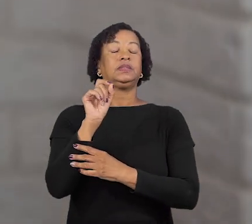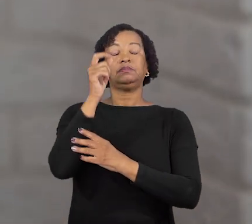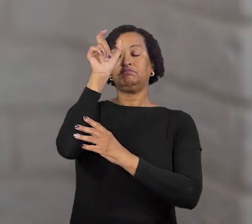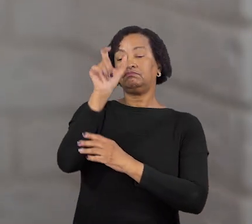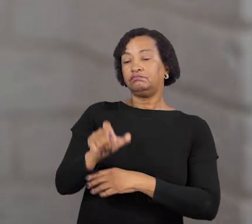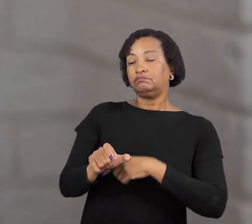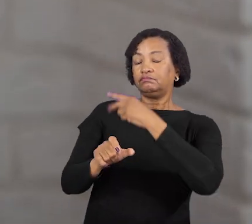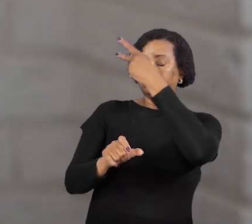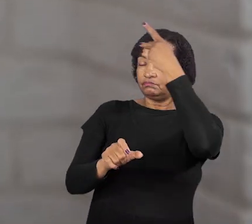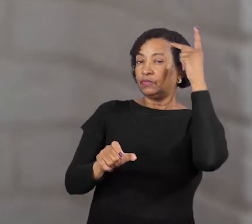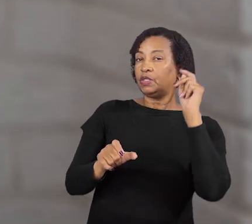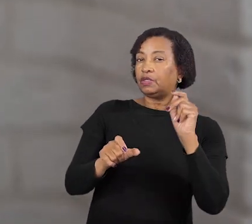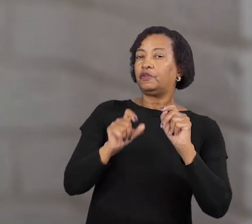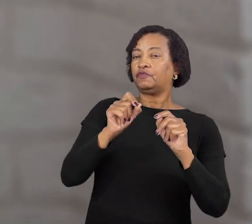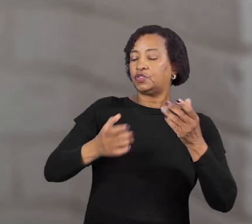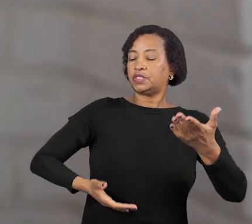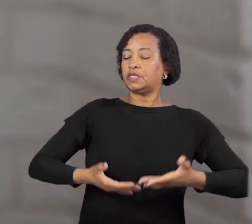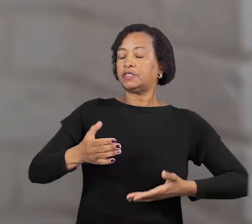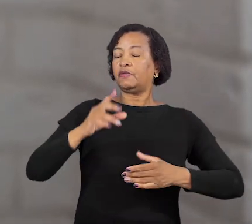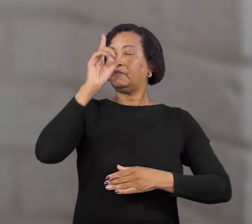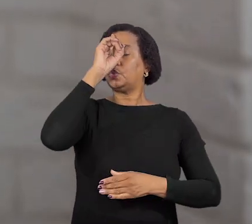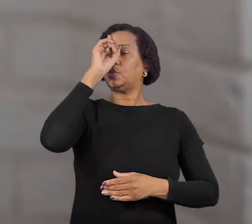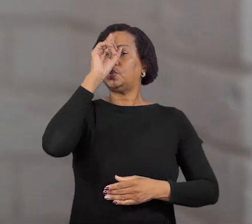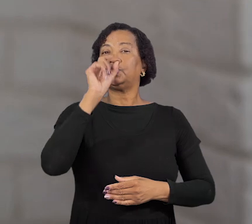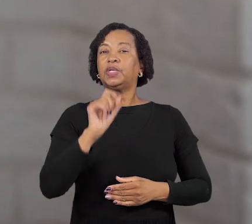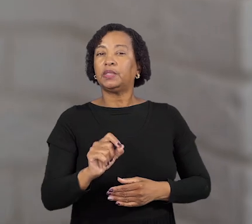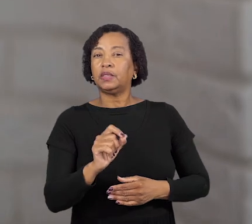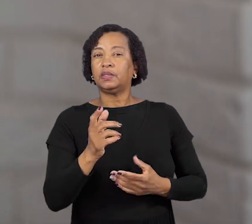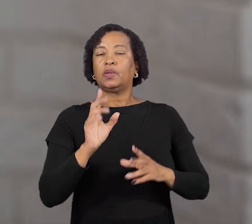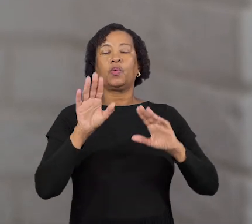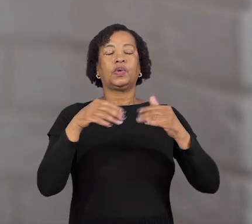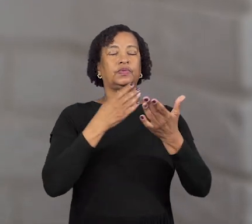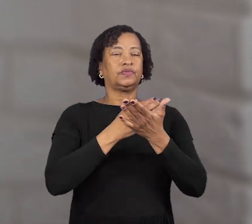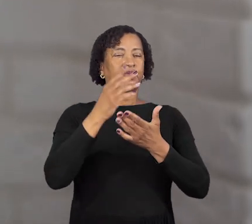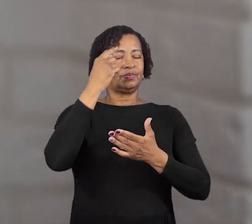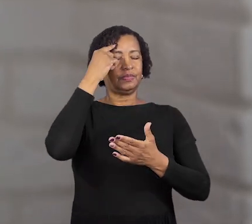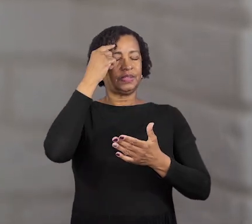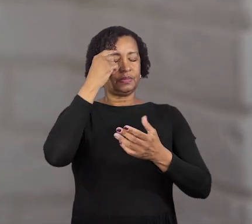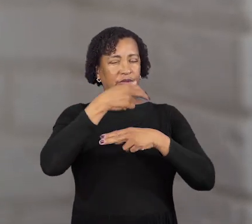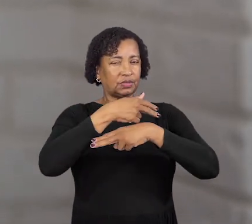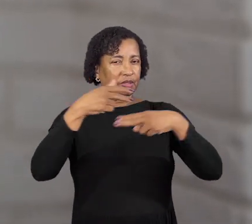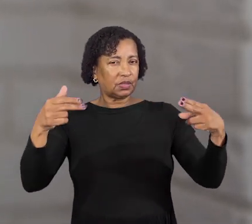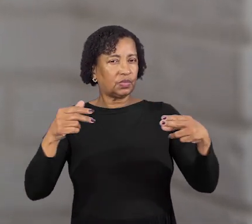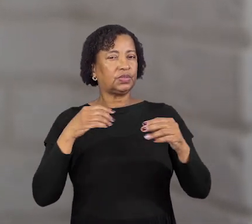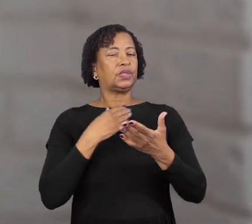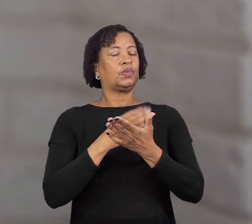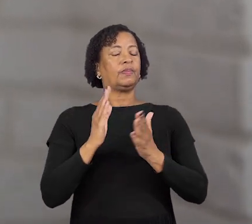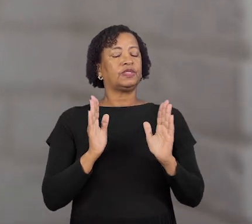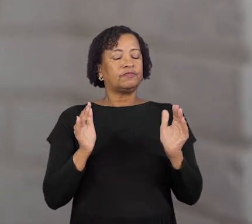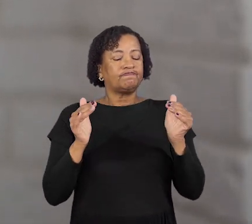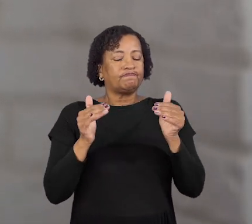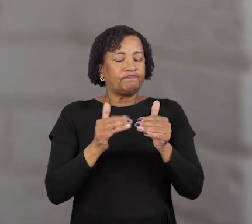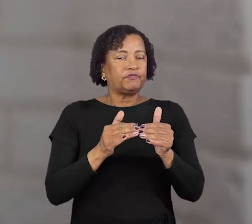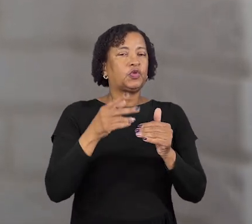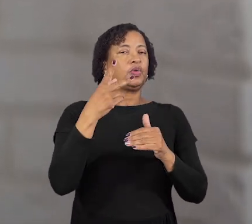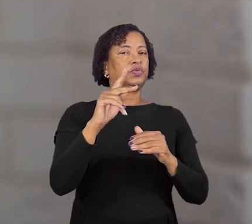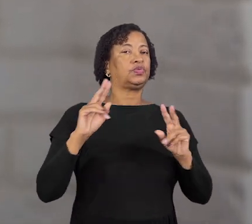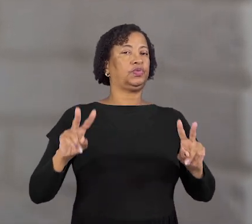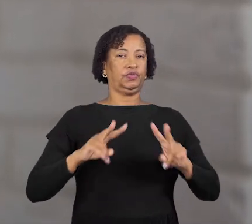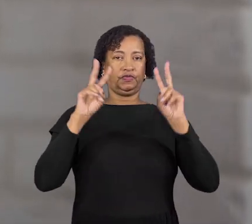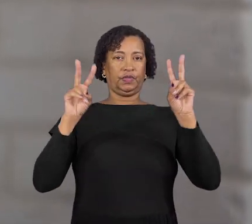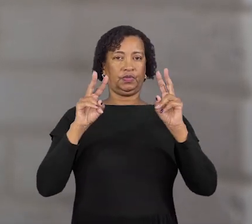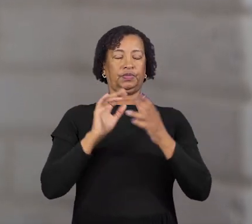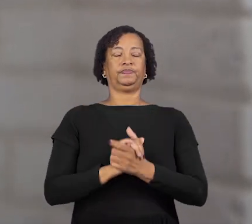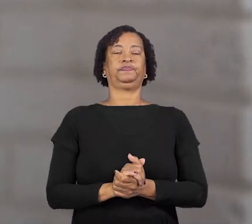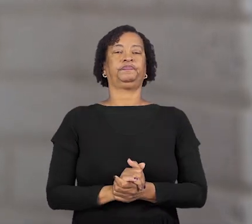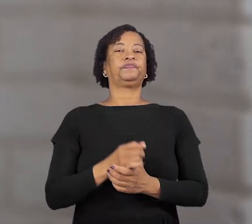ou a quem você serve todos os dias? Quando você começa a pensar sobre essas coisas, começa a enfocar os seus valores.